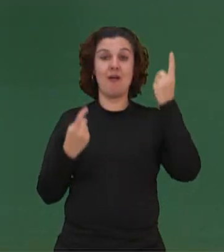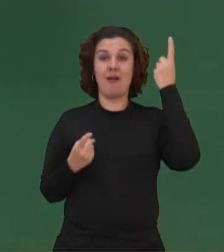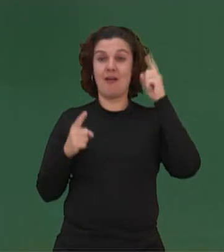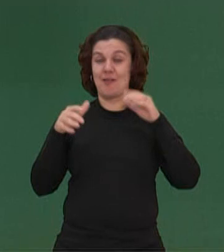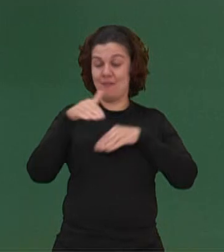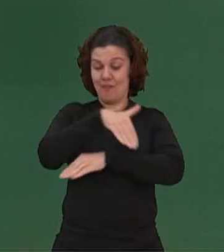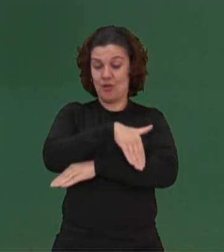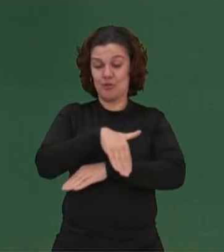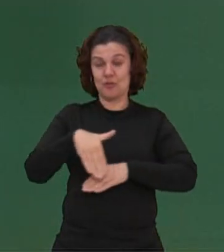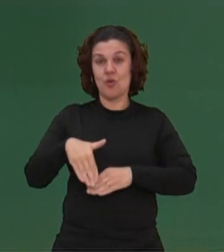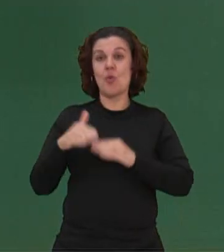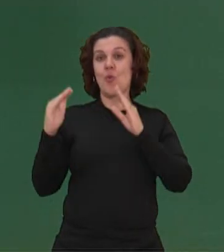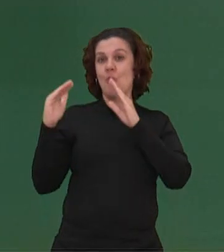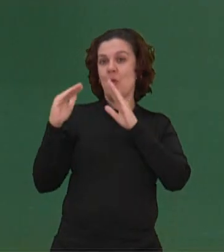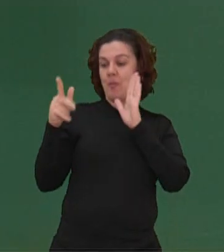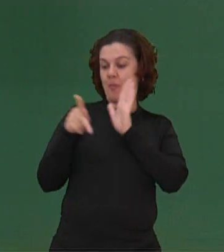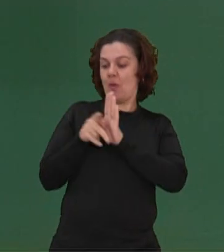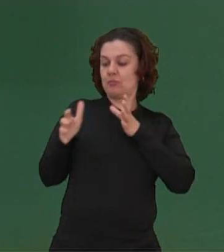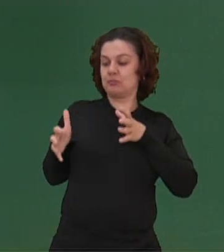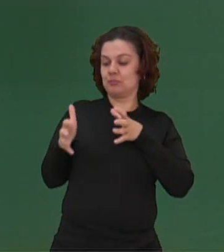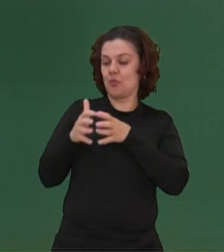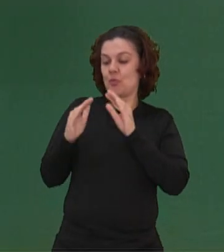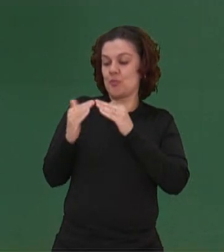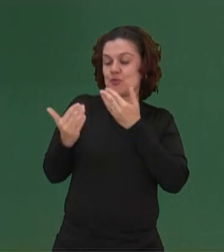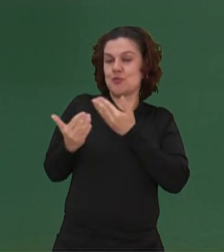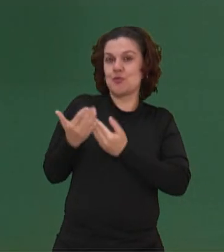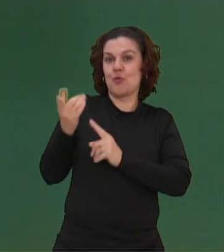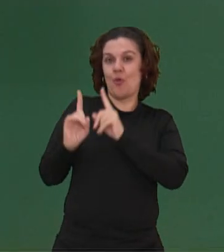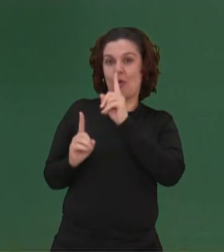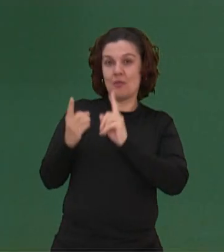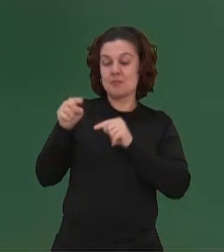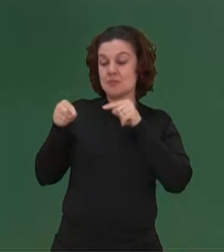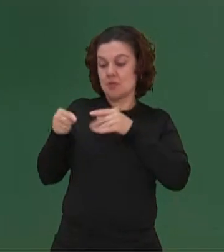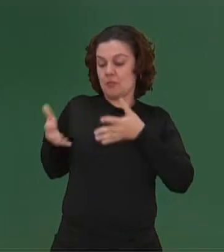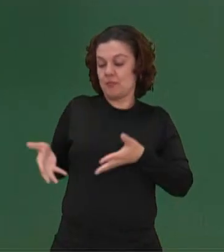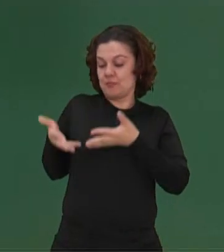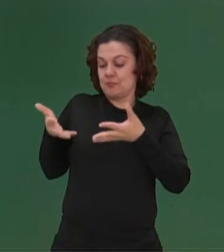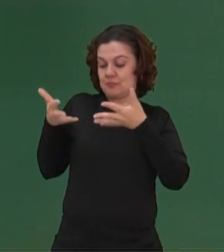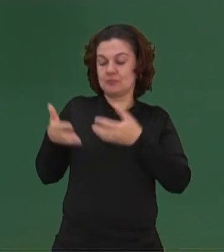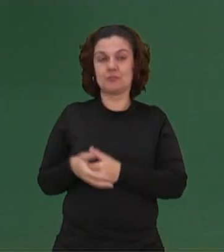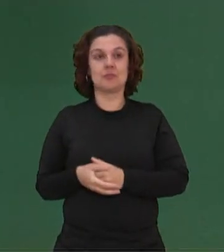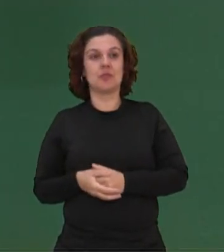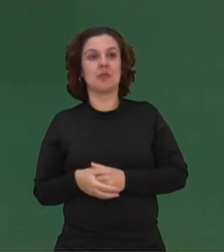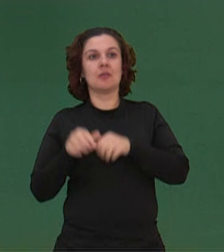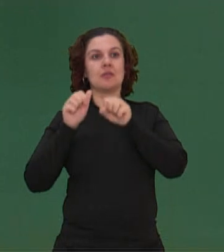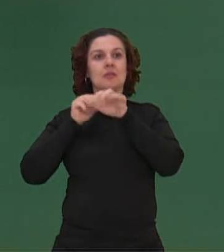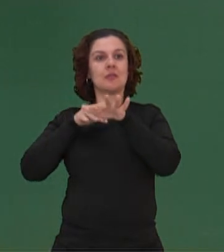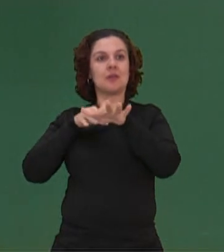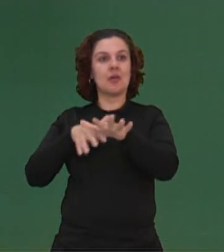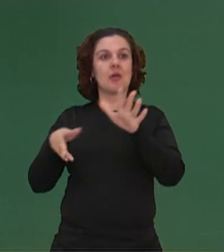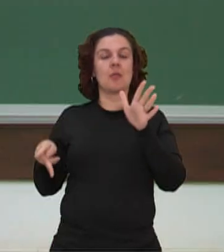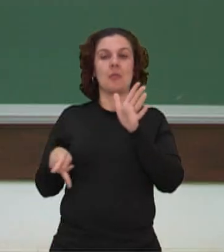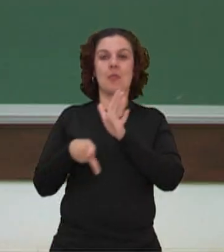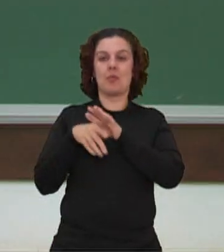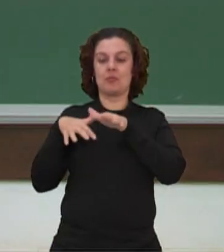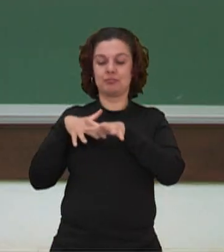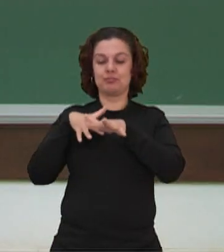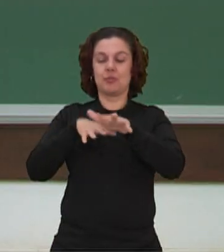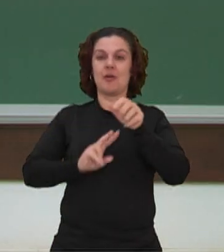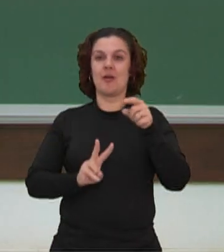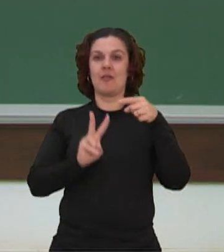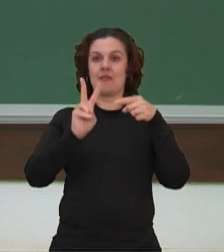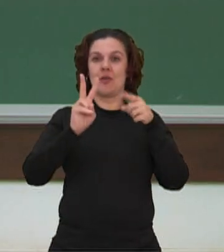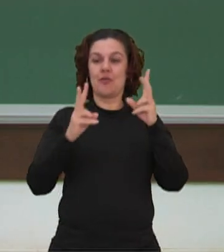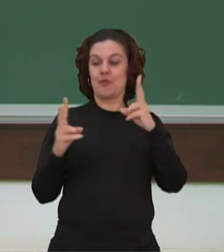rua, com as escolas de samba, que foram incentivados, com temas de desfiles ligados à valorização